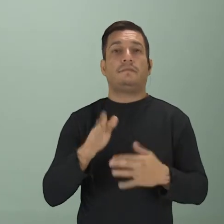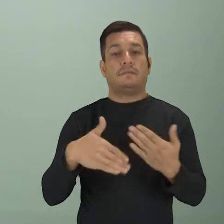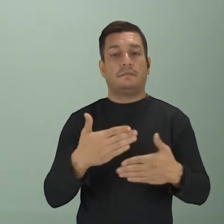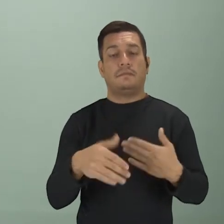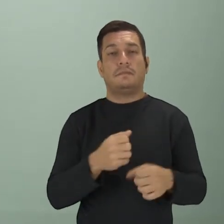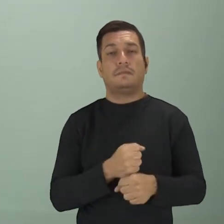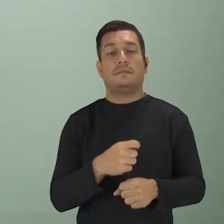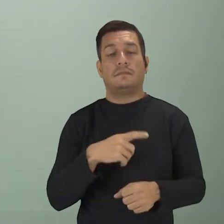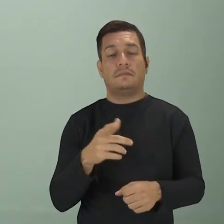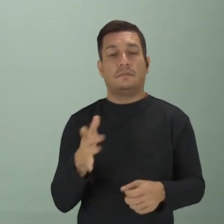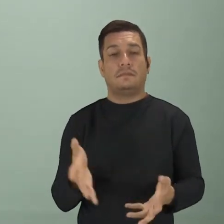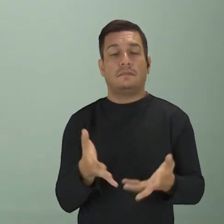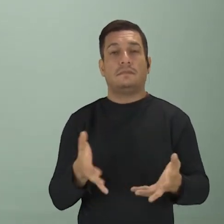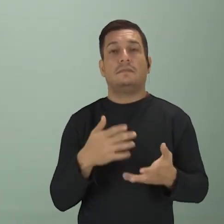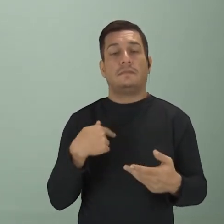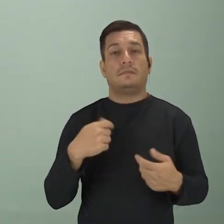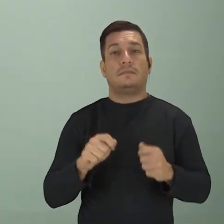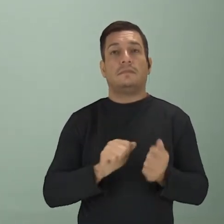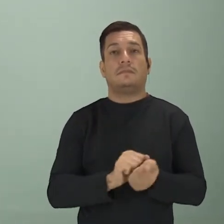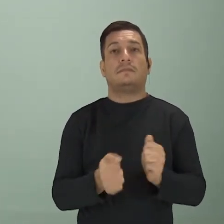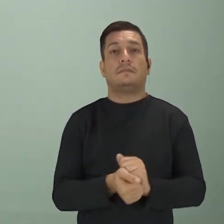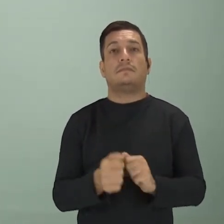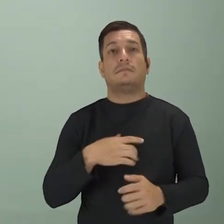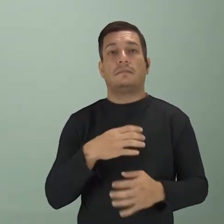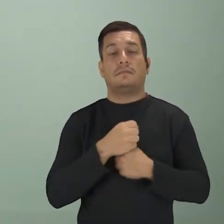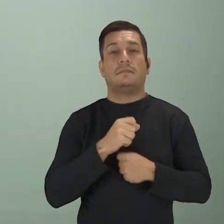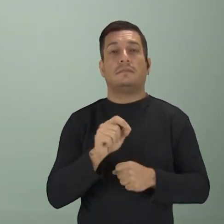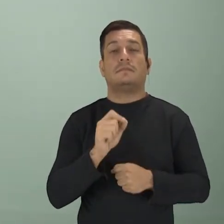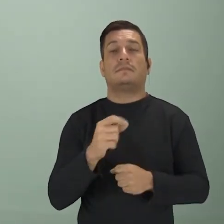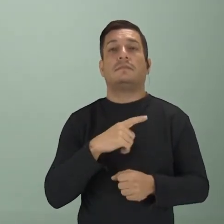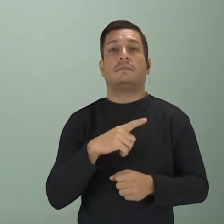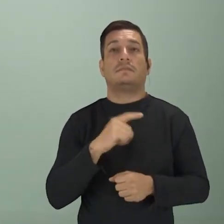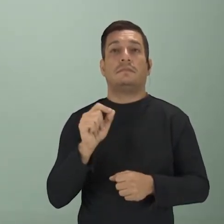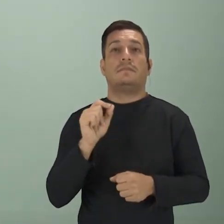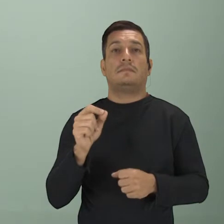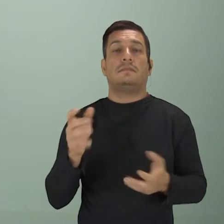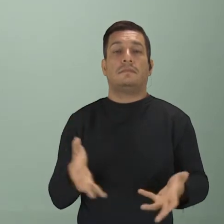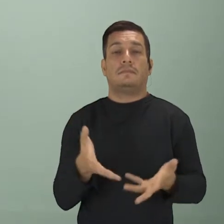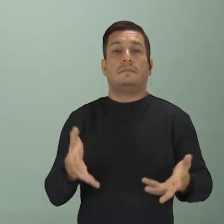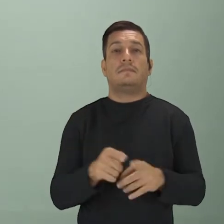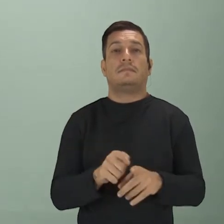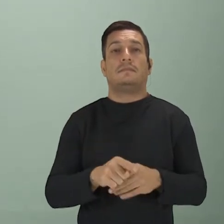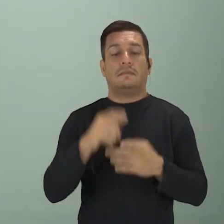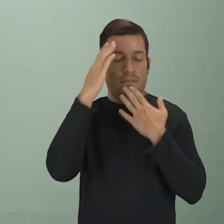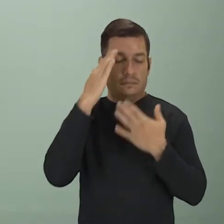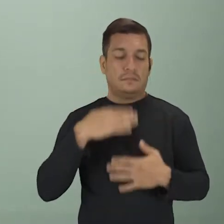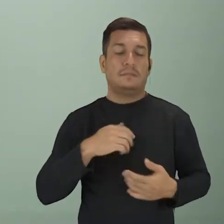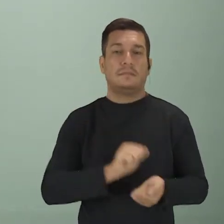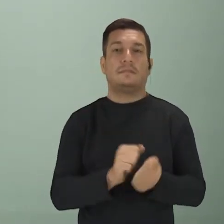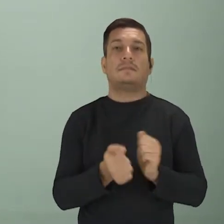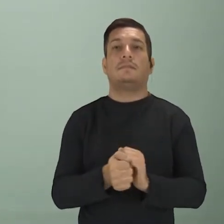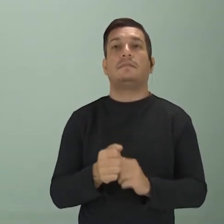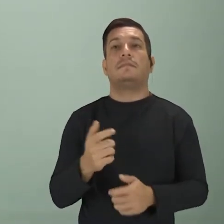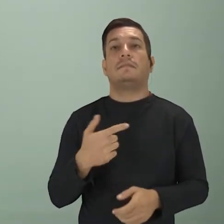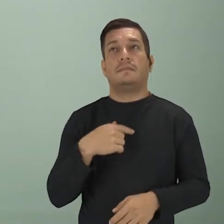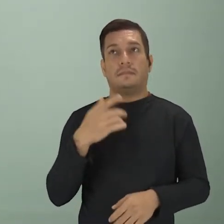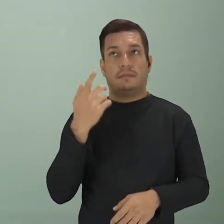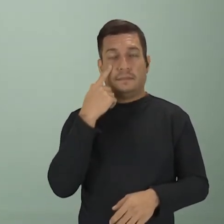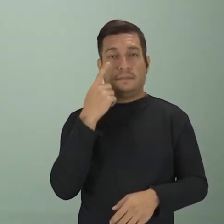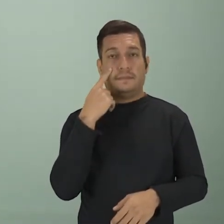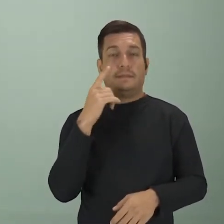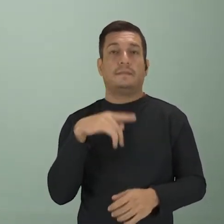aquele estímulo, ele se adapta. Quando ele se adapta, ele tem um ganho. Por quê? De acordo com a carga que você deu, o